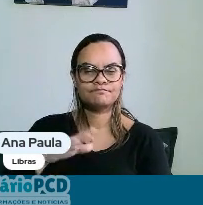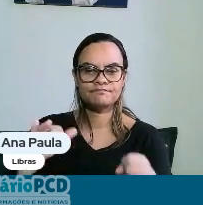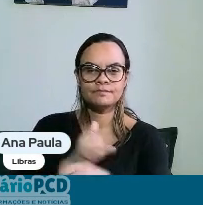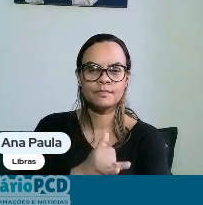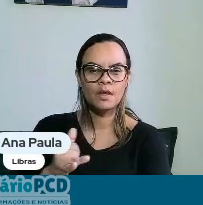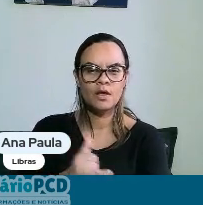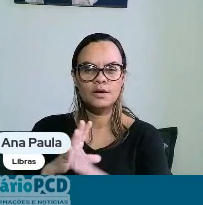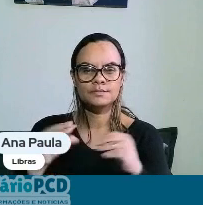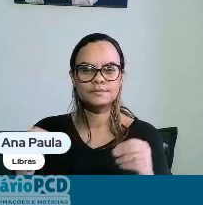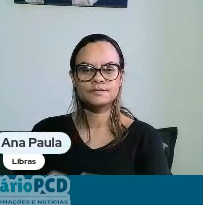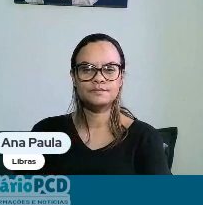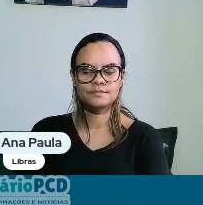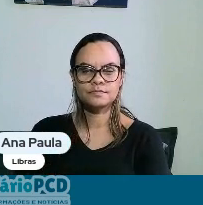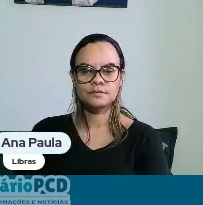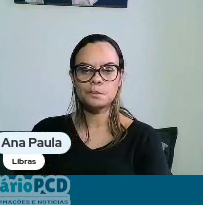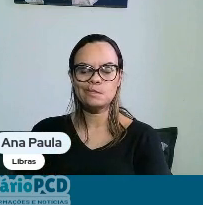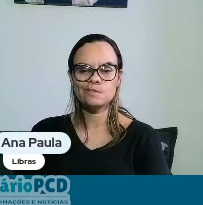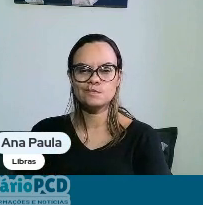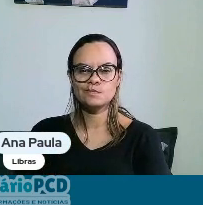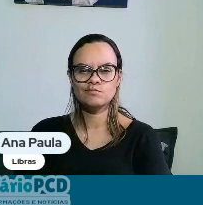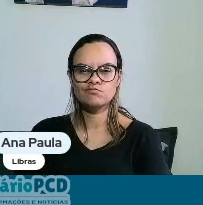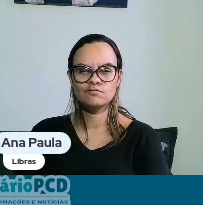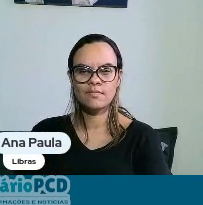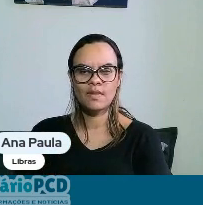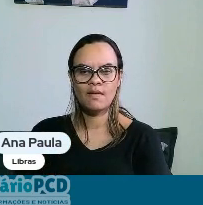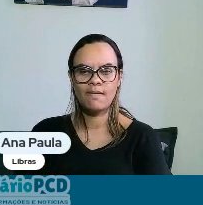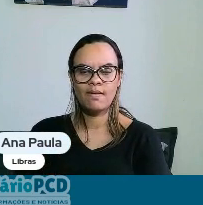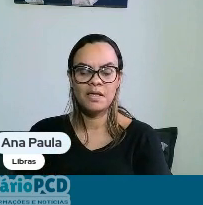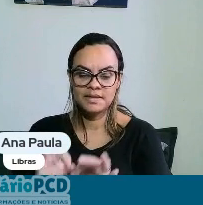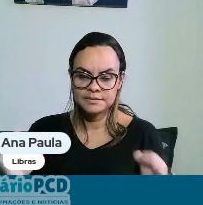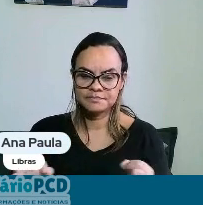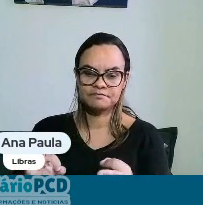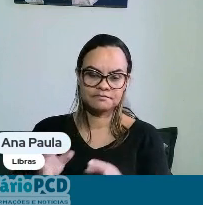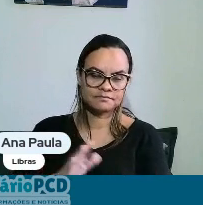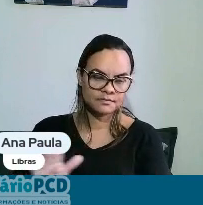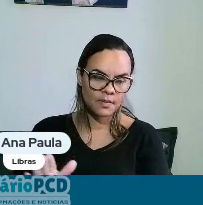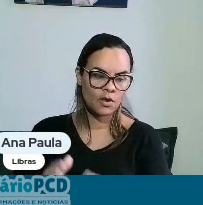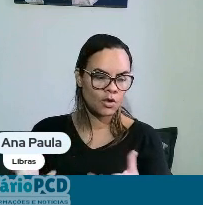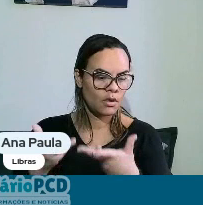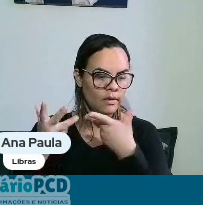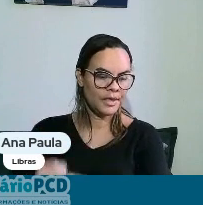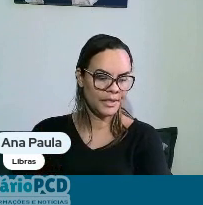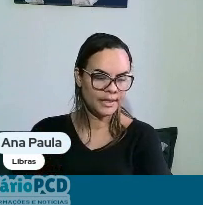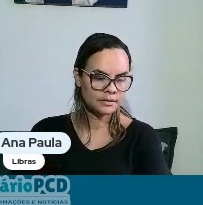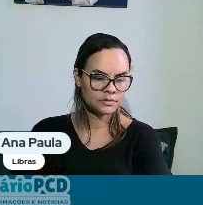eliminar a unanimidade do CONFAS. A solução era muito simples, só permitir incentivos